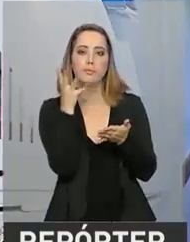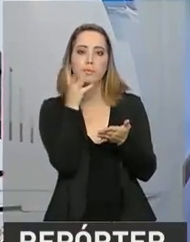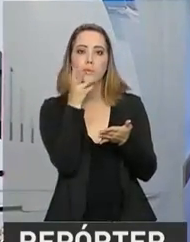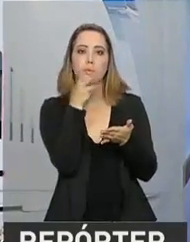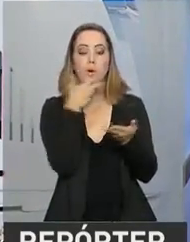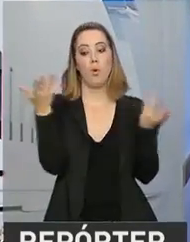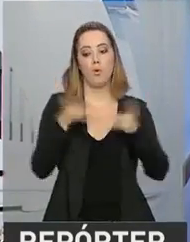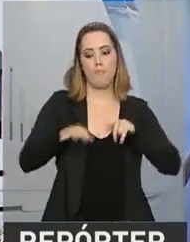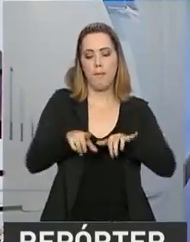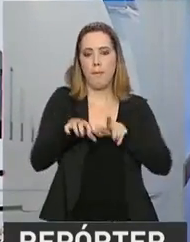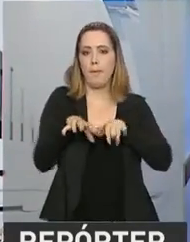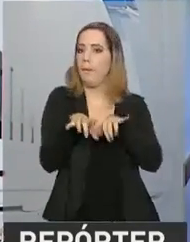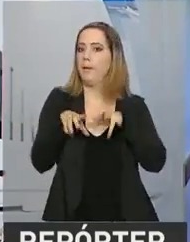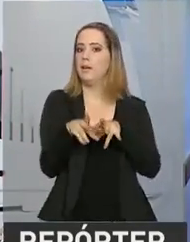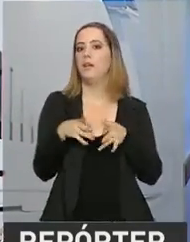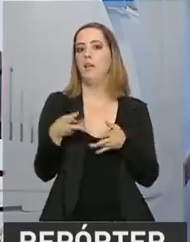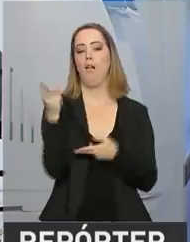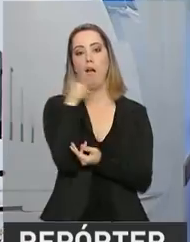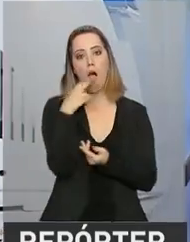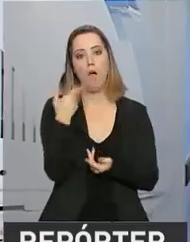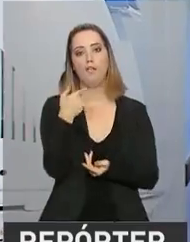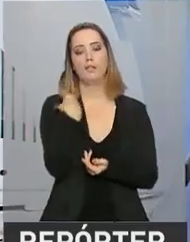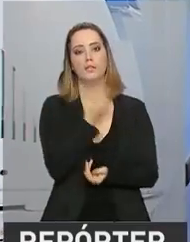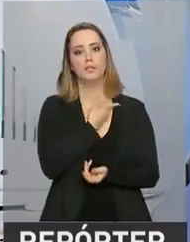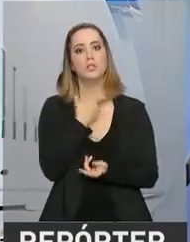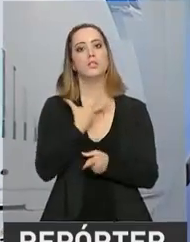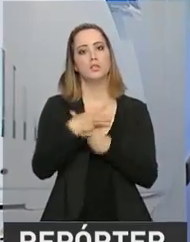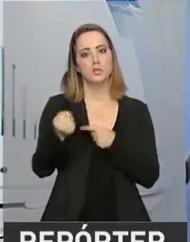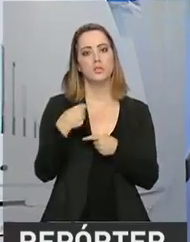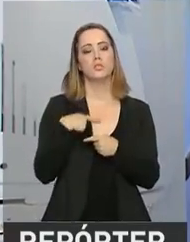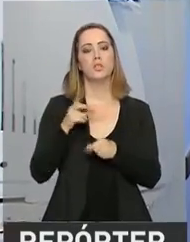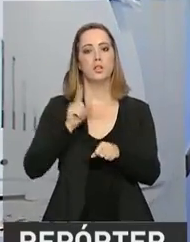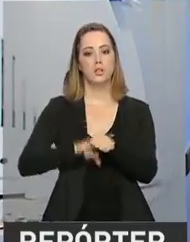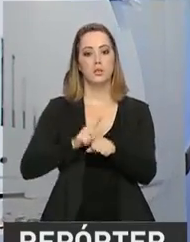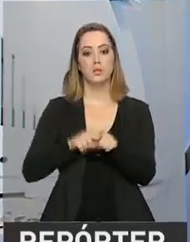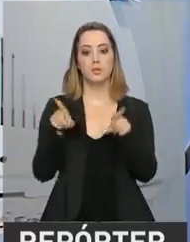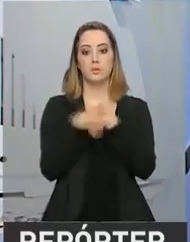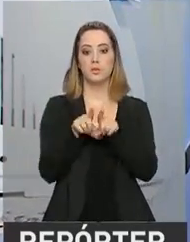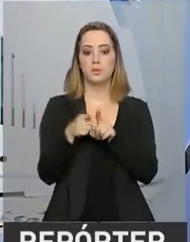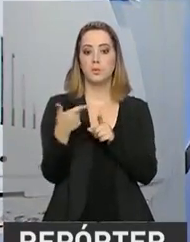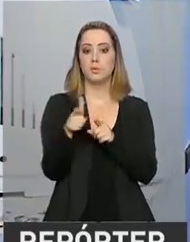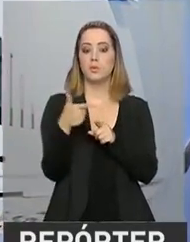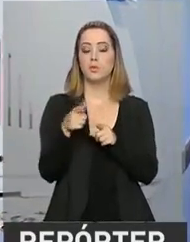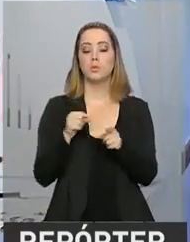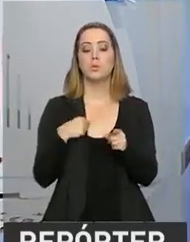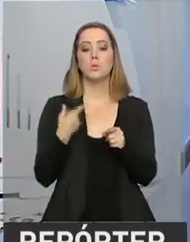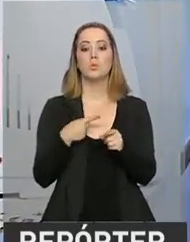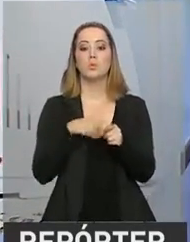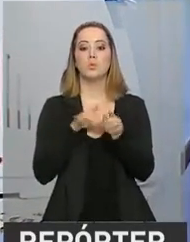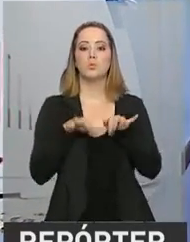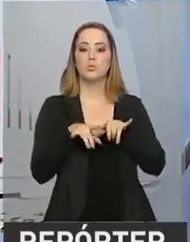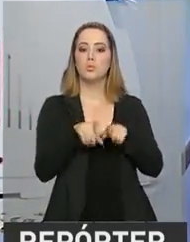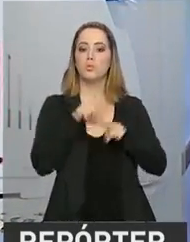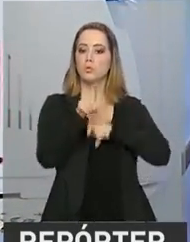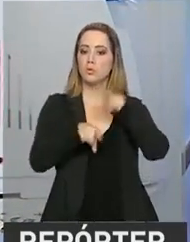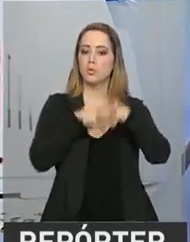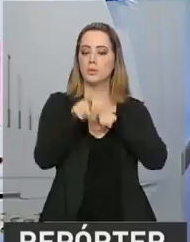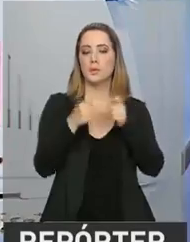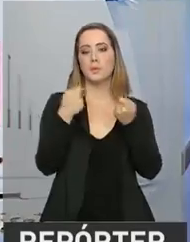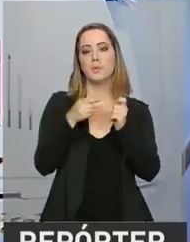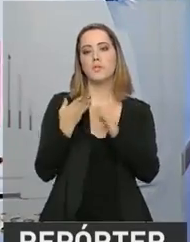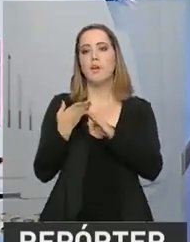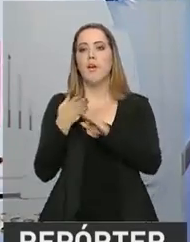digitar. A gente ganhou tempo também quando o prontuário não tinha prontuário eletrônico, o paciente precisava ir no